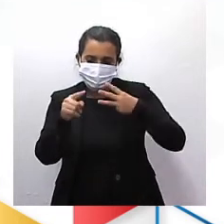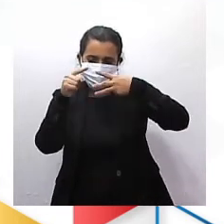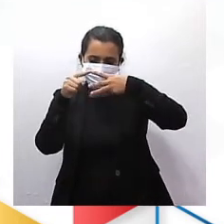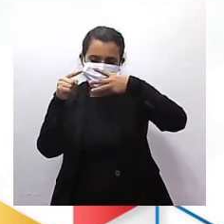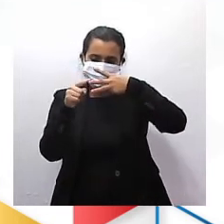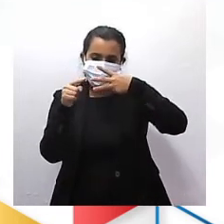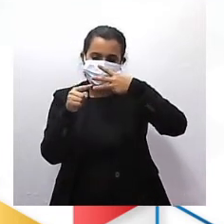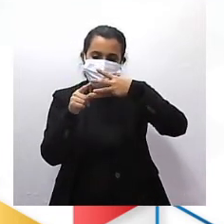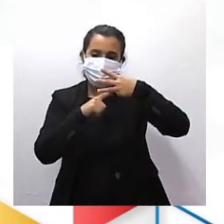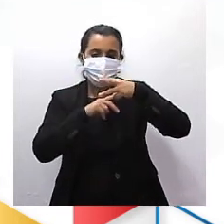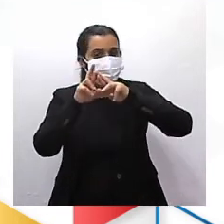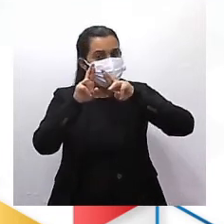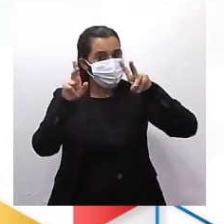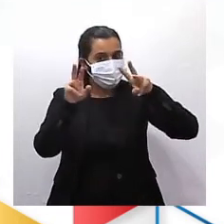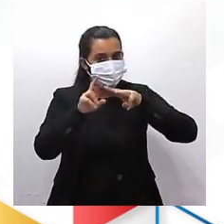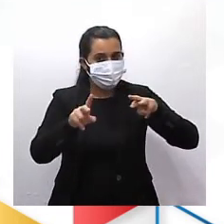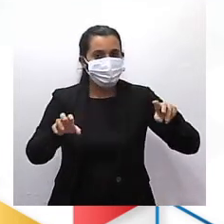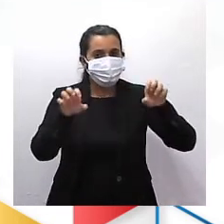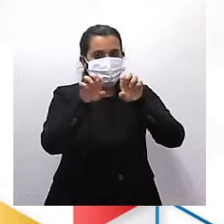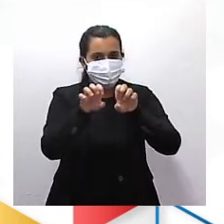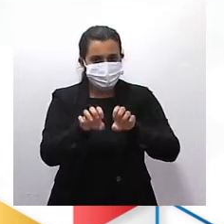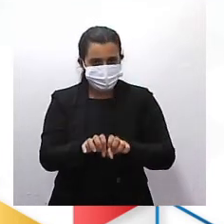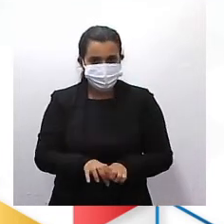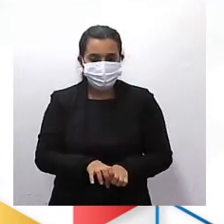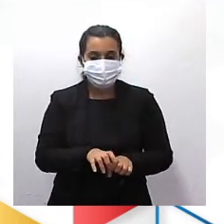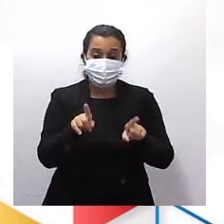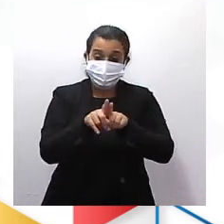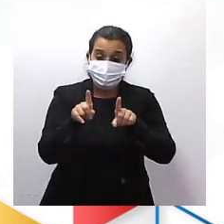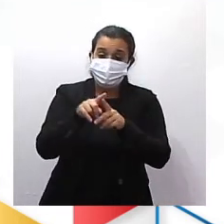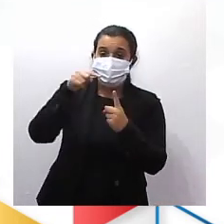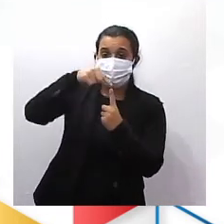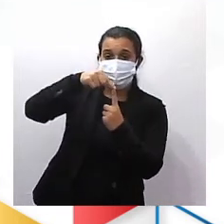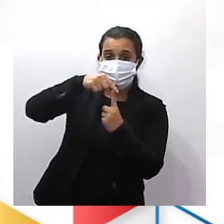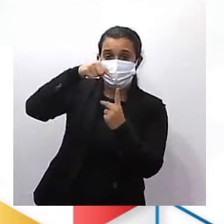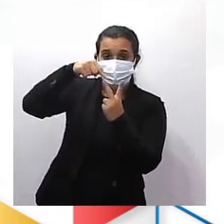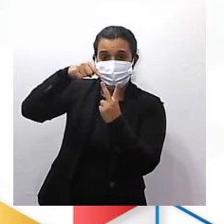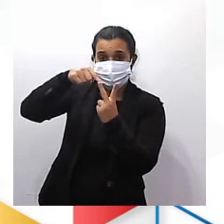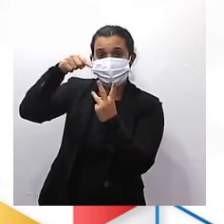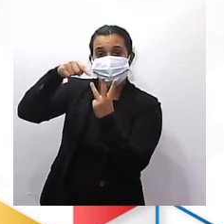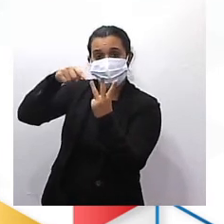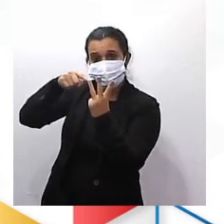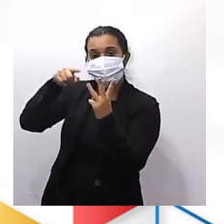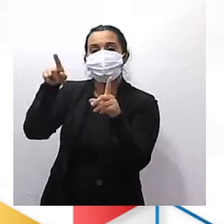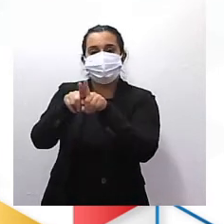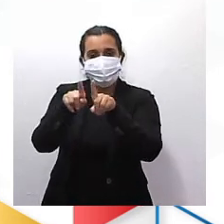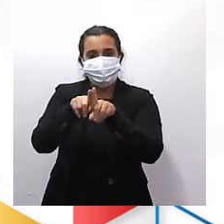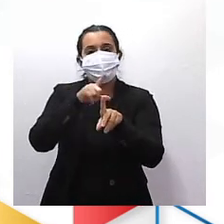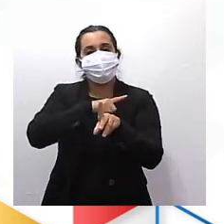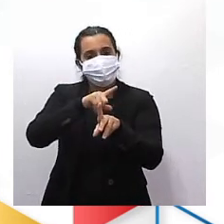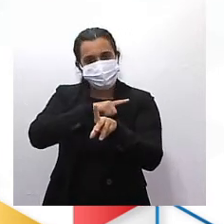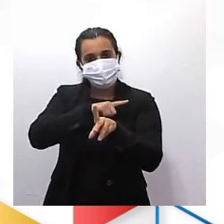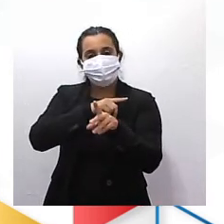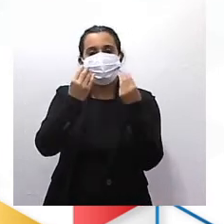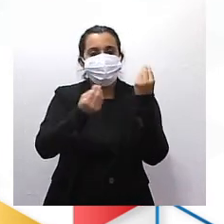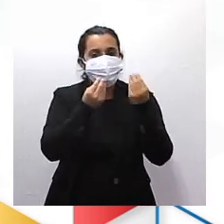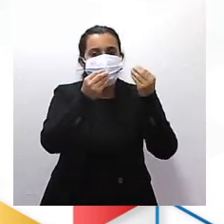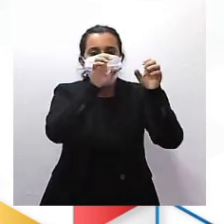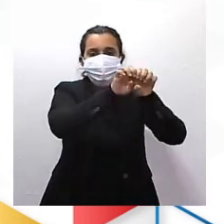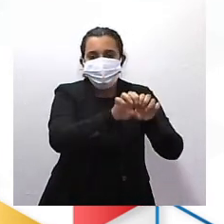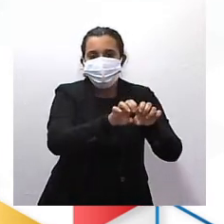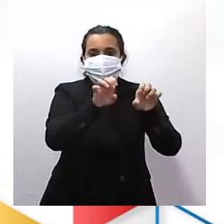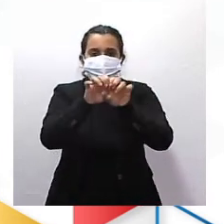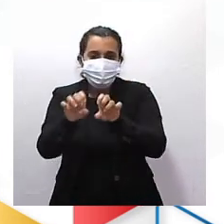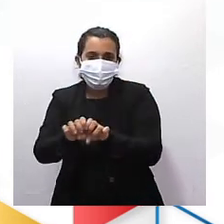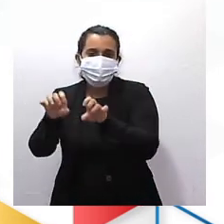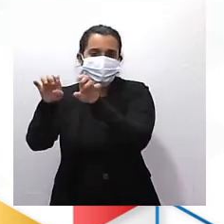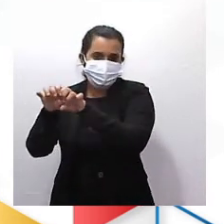de como acontecer em sua estrutura. Mais abaixo, dando sequência aí no interrogative, se eu posso perguntar se ele pode, eu